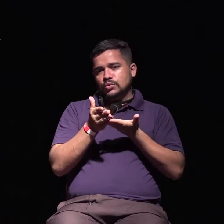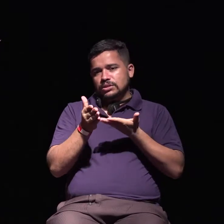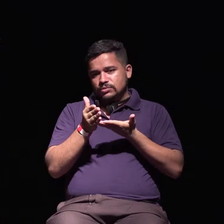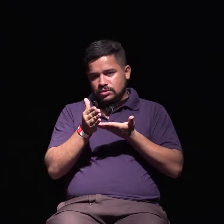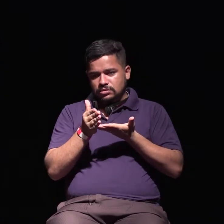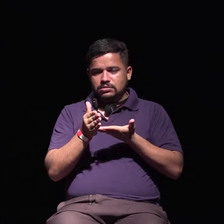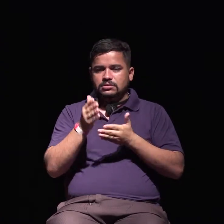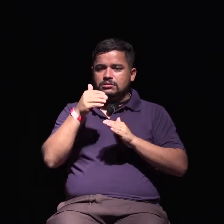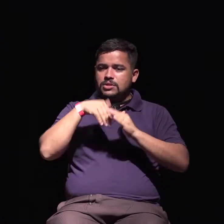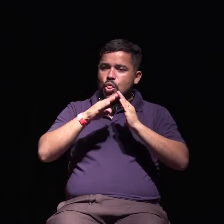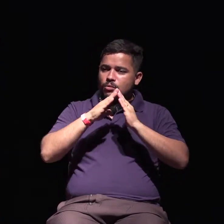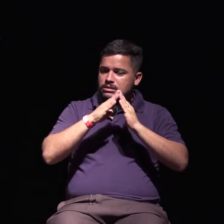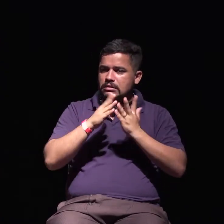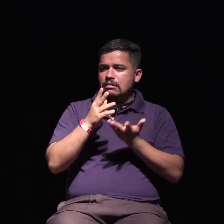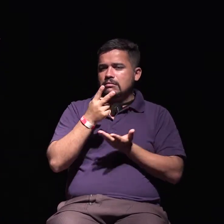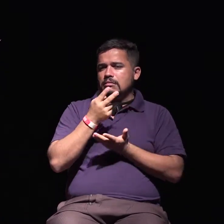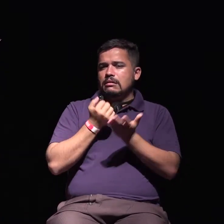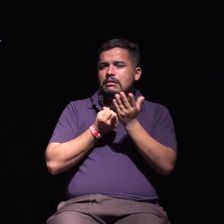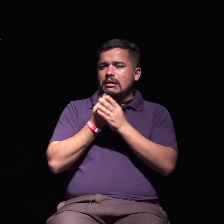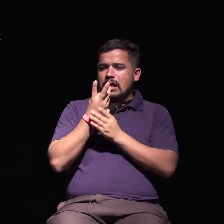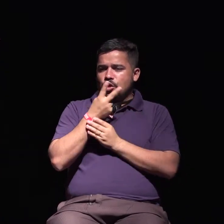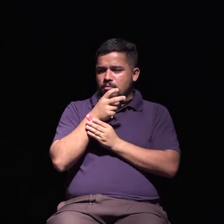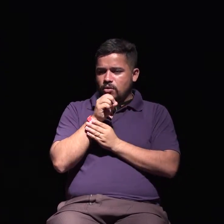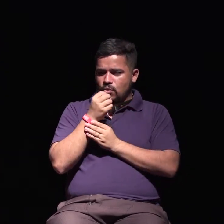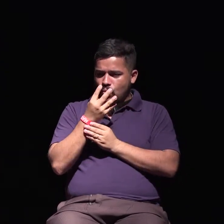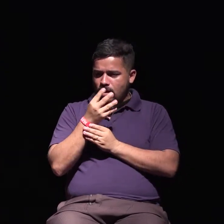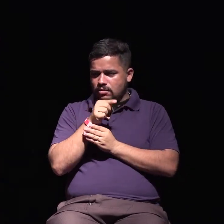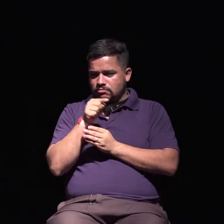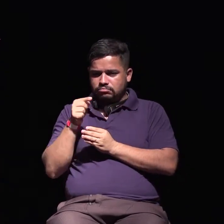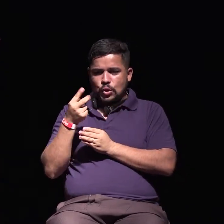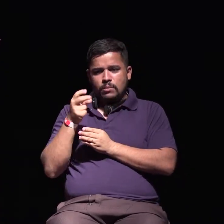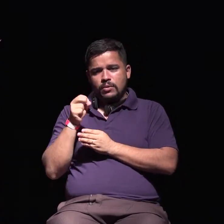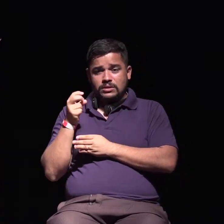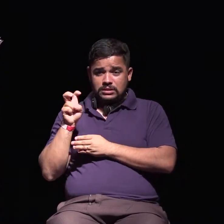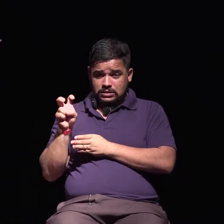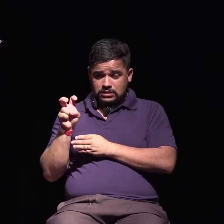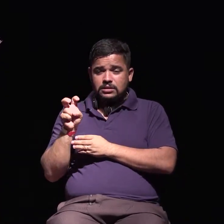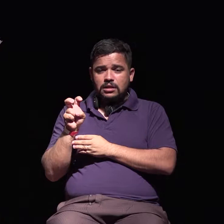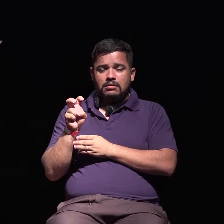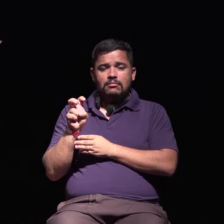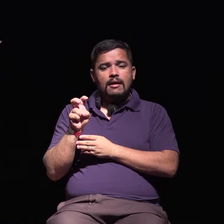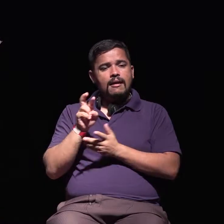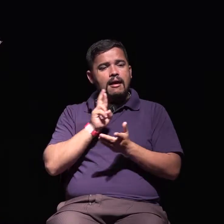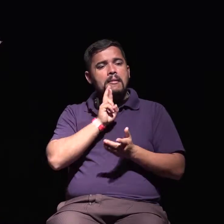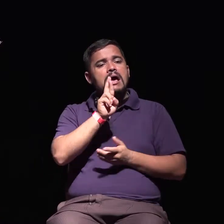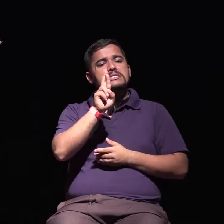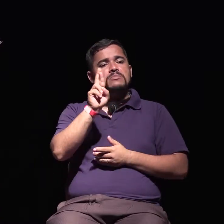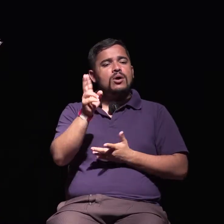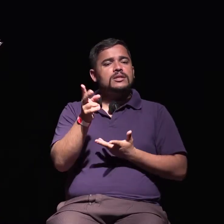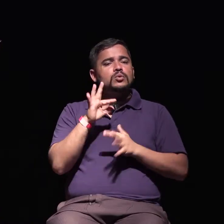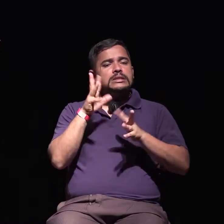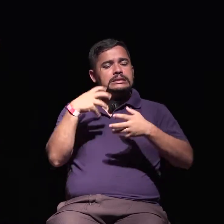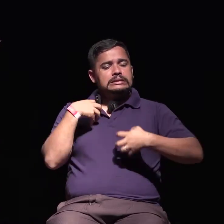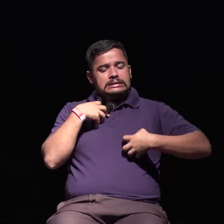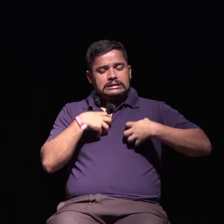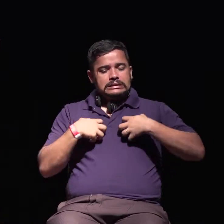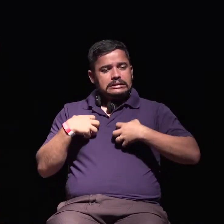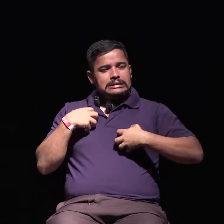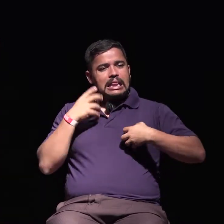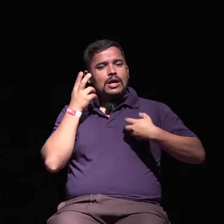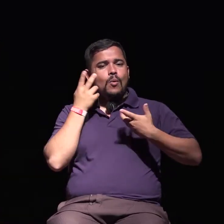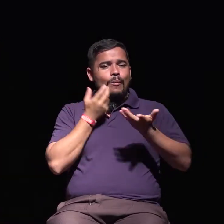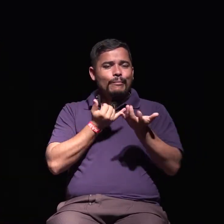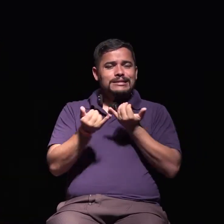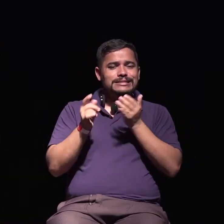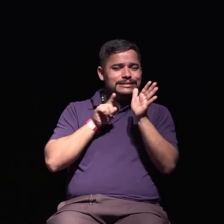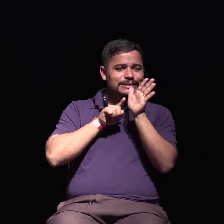Ele foi criado entre 2004 e 2005 e era uma espécie de resposta a essas indagações. E o trabalho se